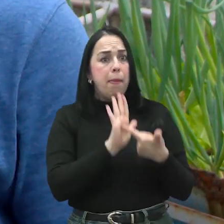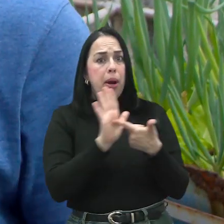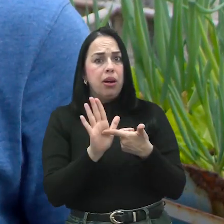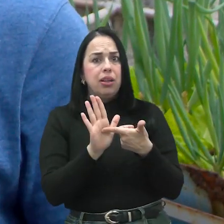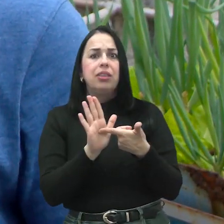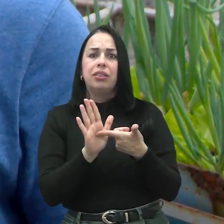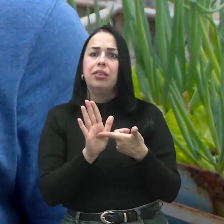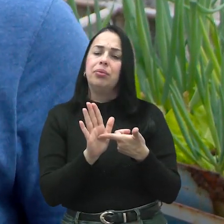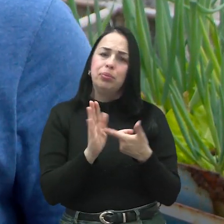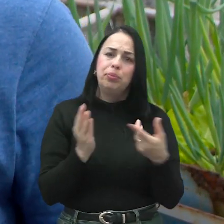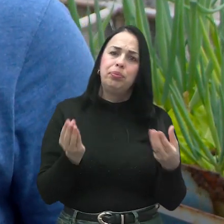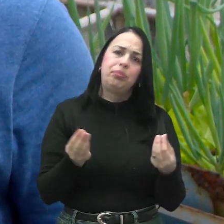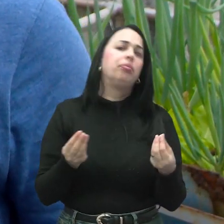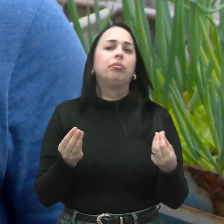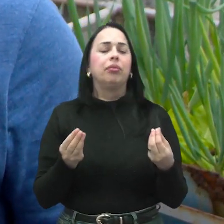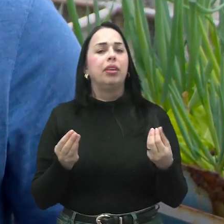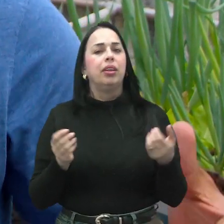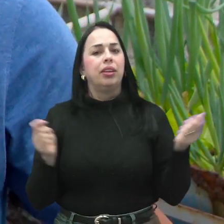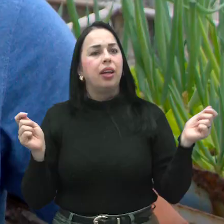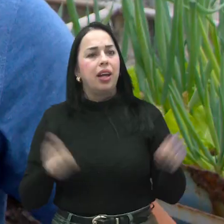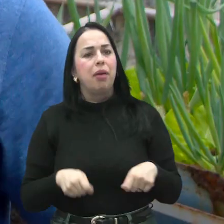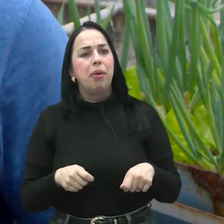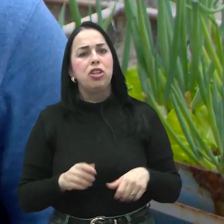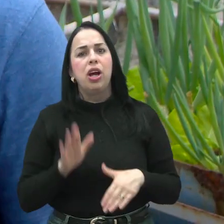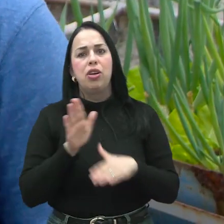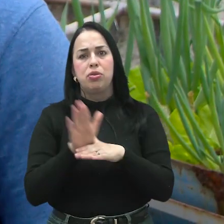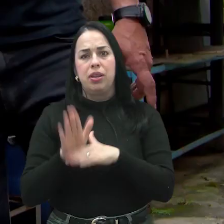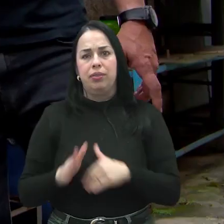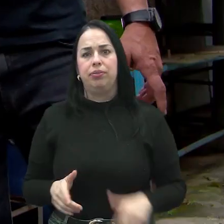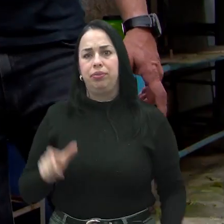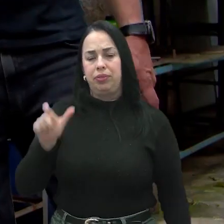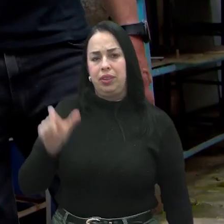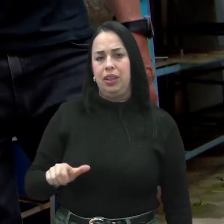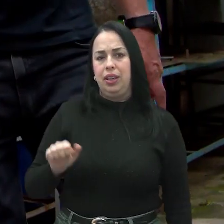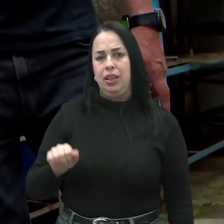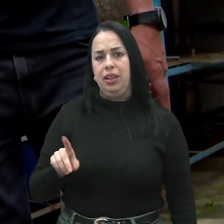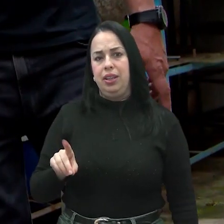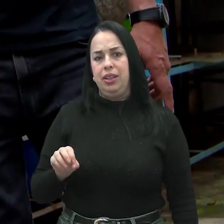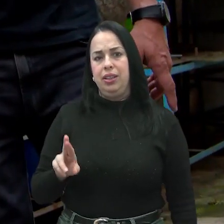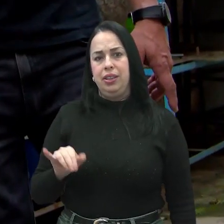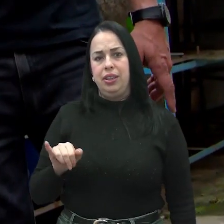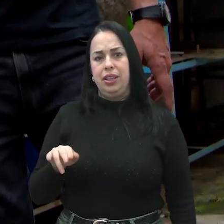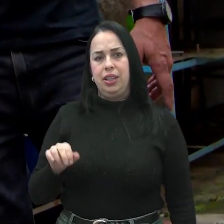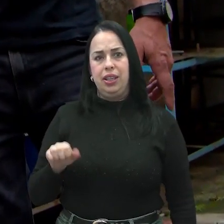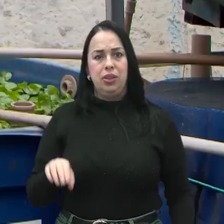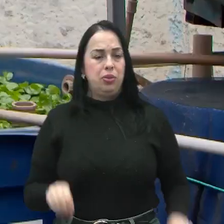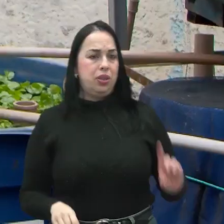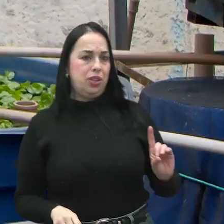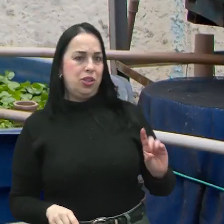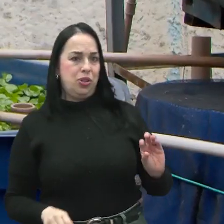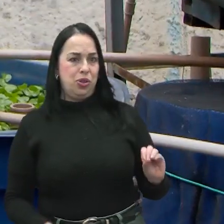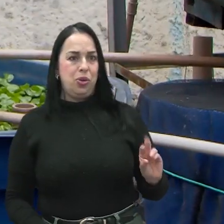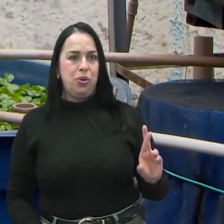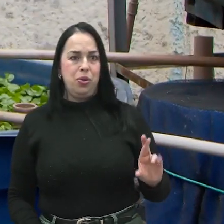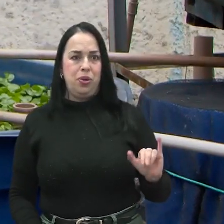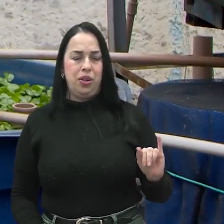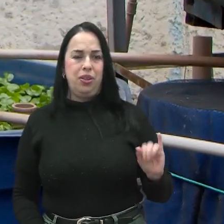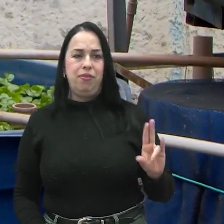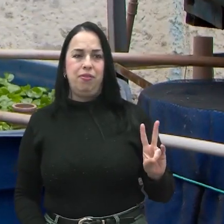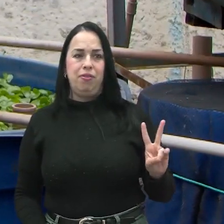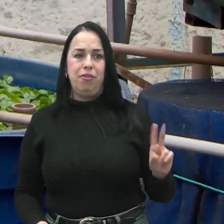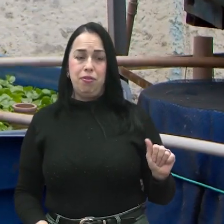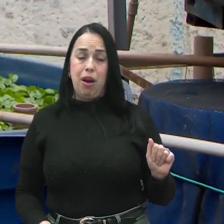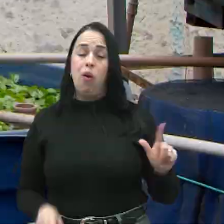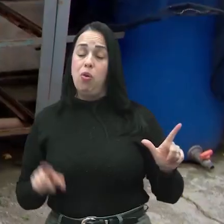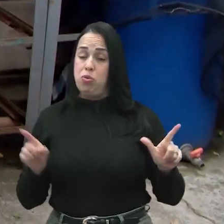nossa comunidade que a gente pode fazer a diferença. O Adriano e o Dorival são sócios de uma oficina no bairro